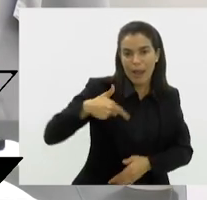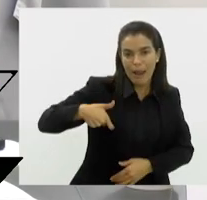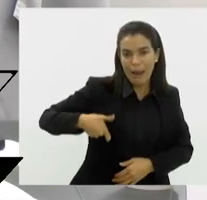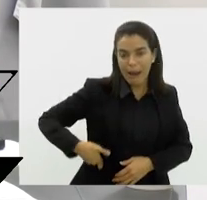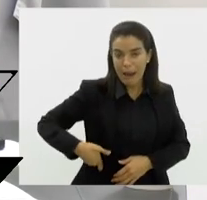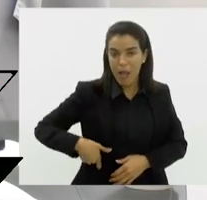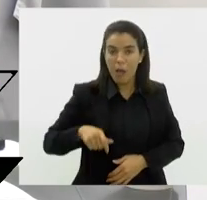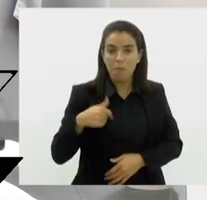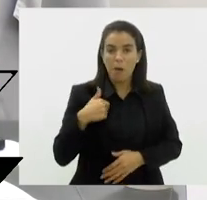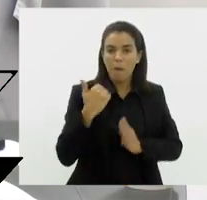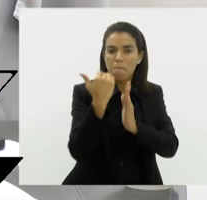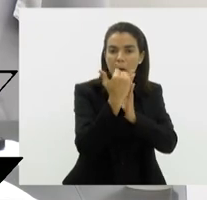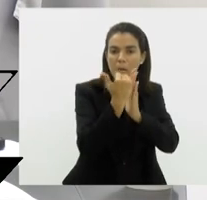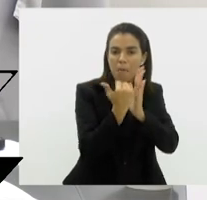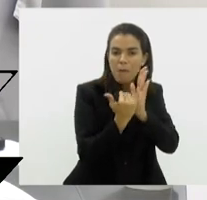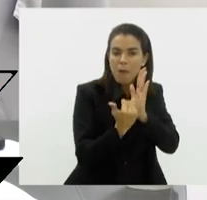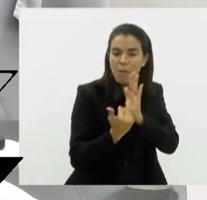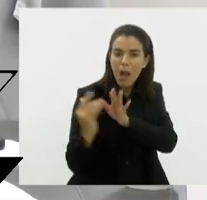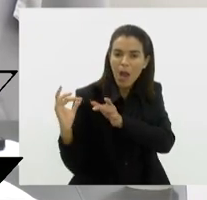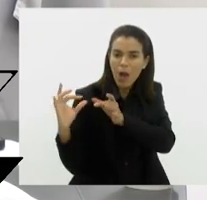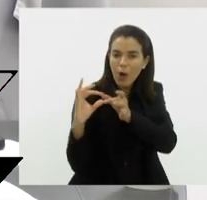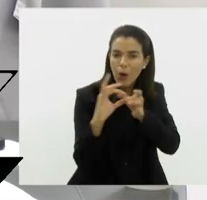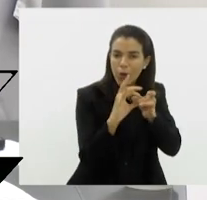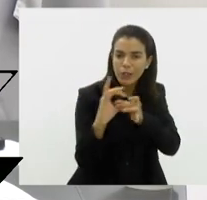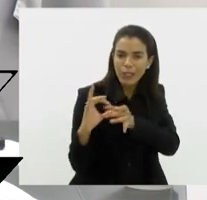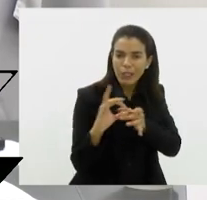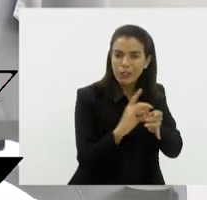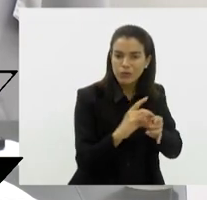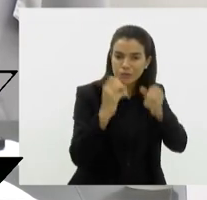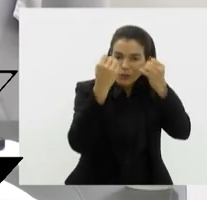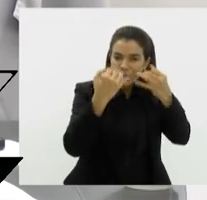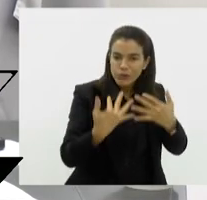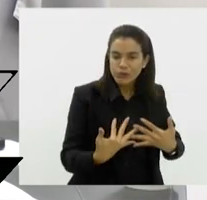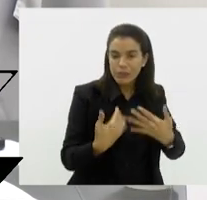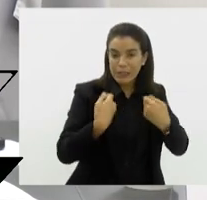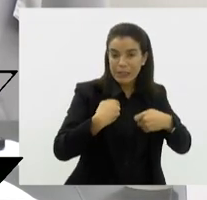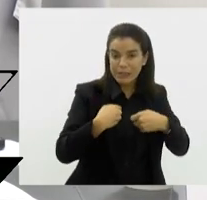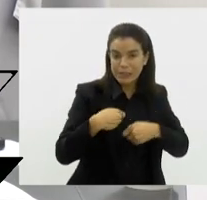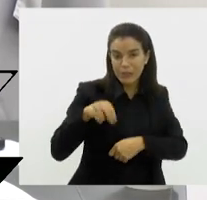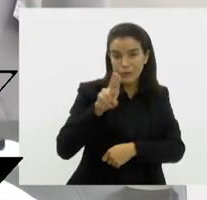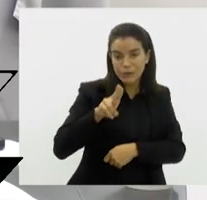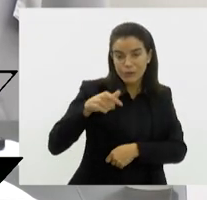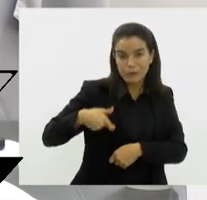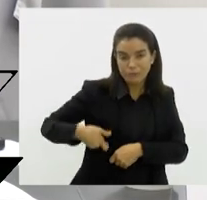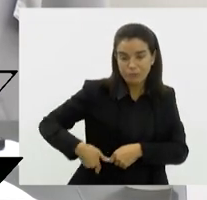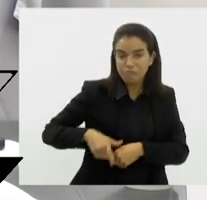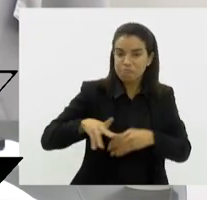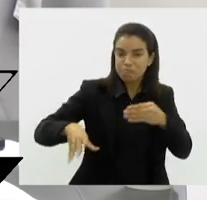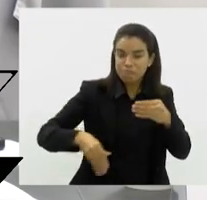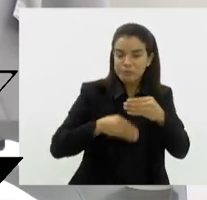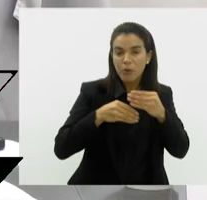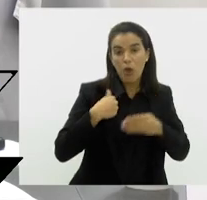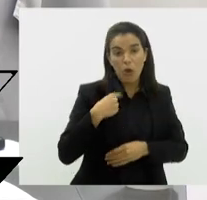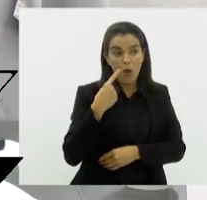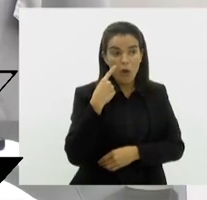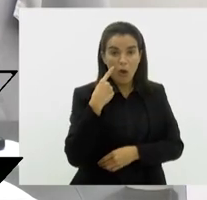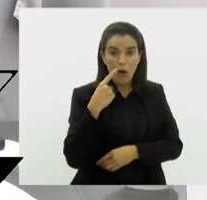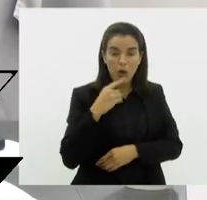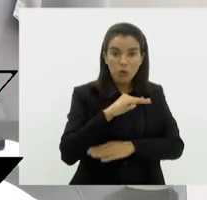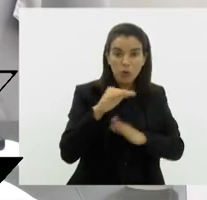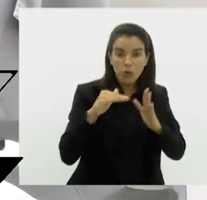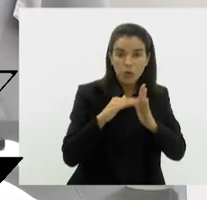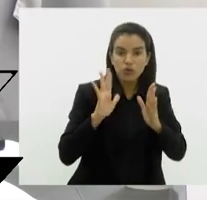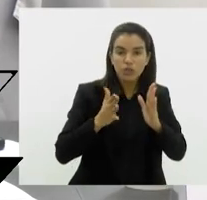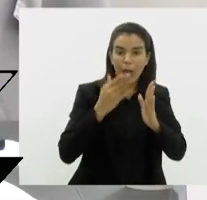o histórico, todo o contexto que ele vai colocar no seu pedido, ele vai ter como uma força a mais dizer, olha, além disso tudo que eu